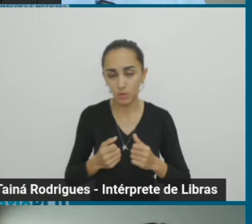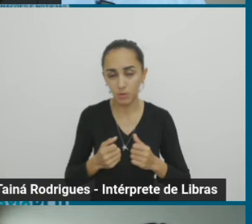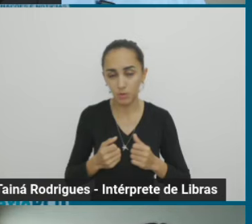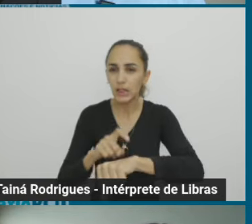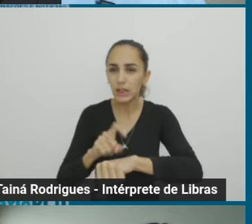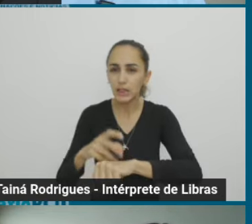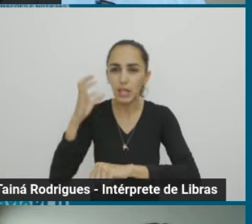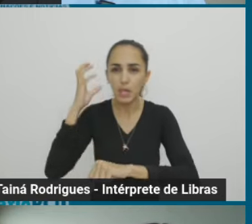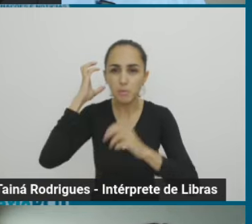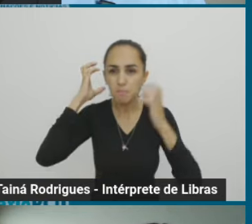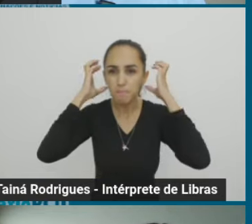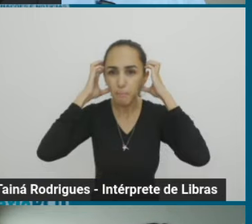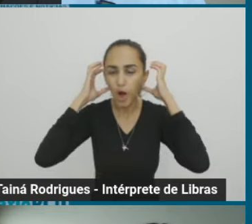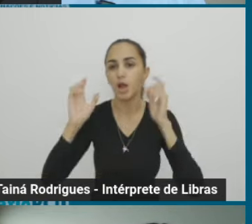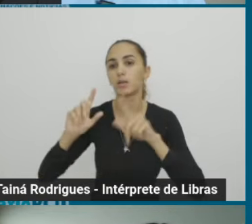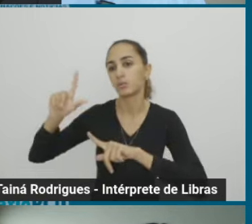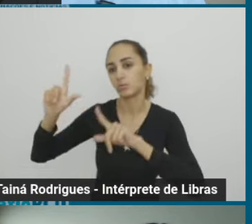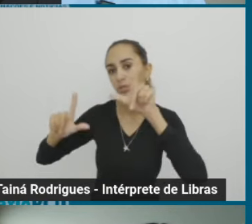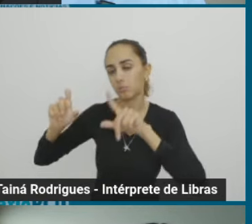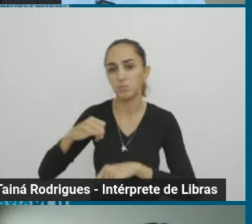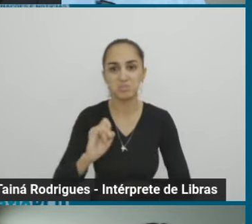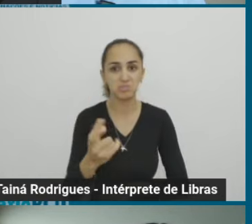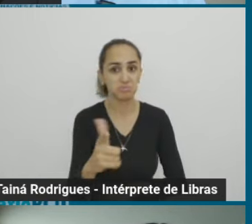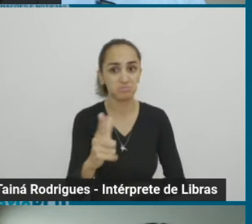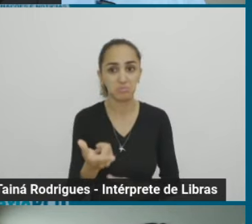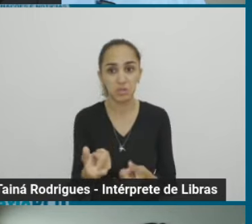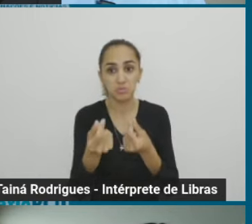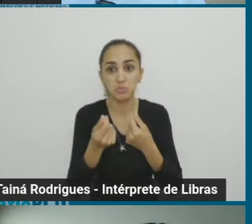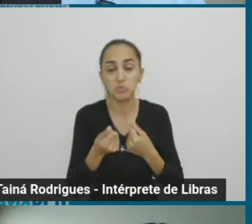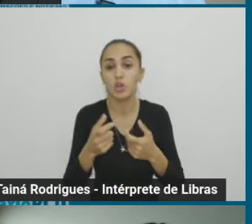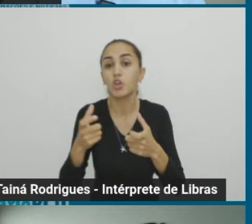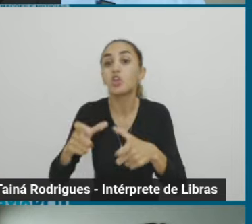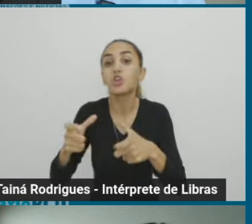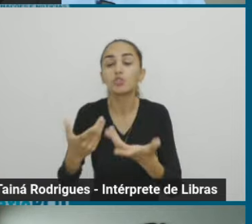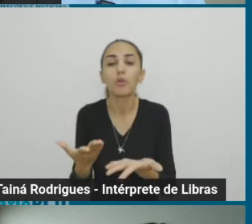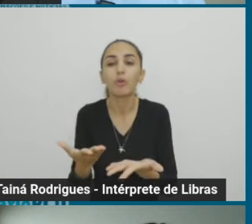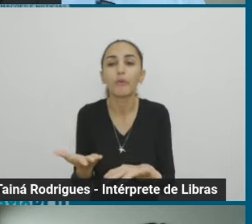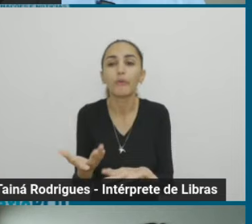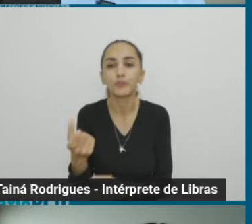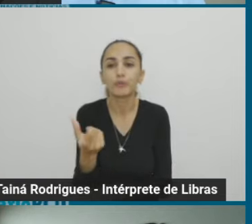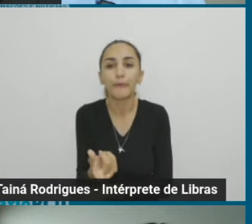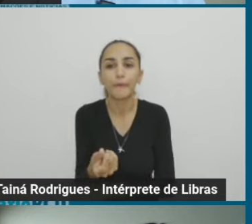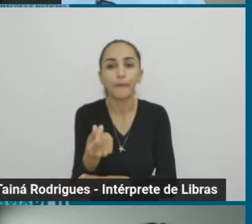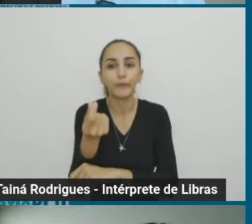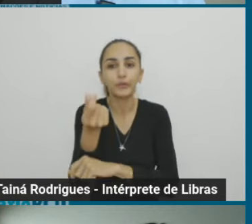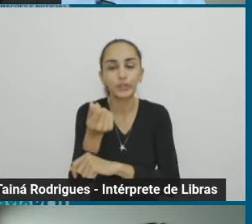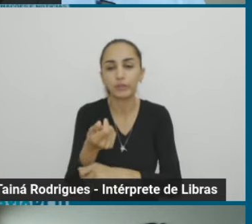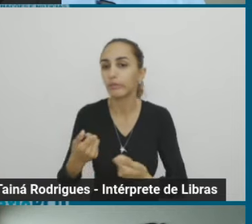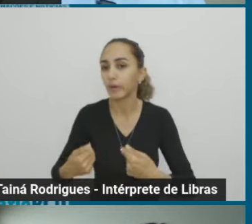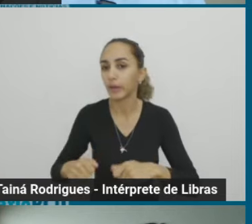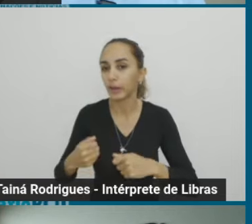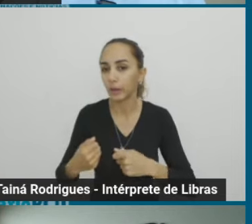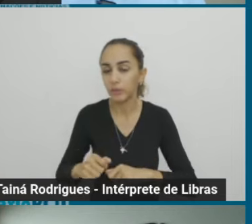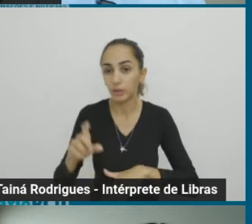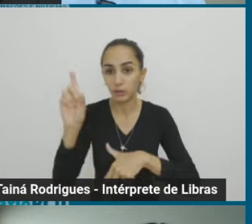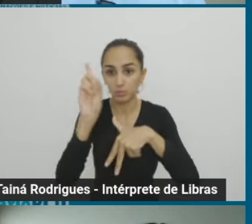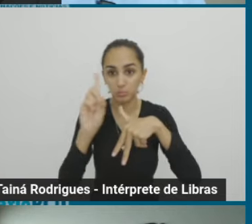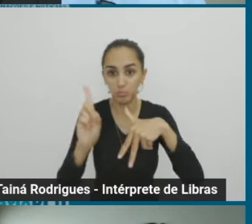televisão? Se não têm recebido recursos, de onde provém, então, o dinheiro necessário para que as pessoas com deficiência